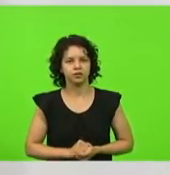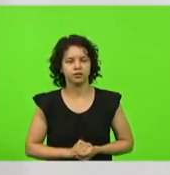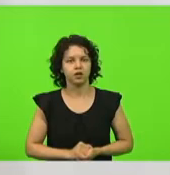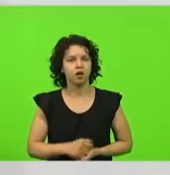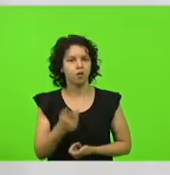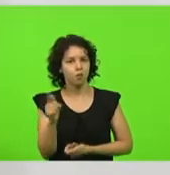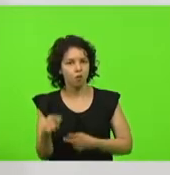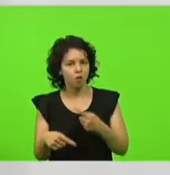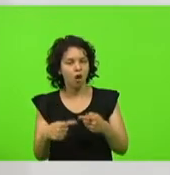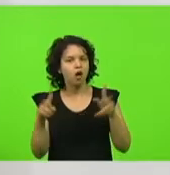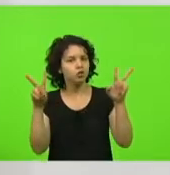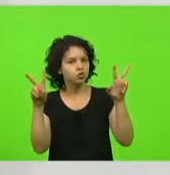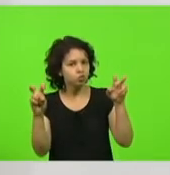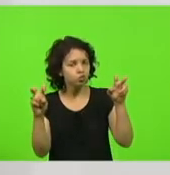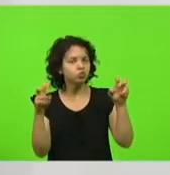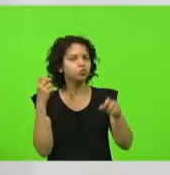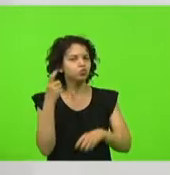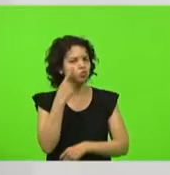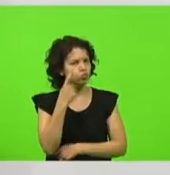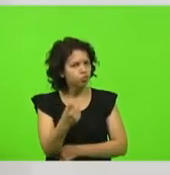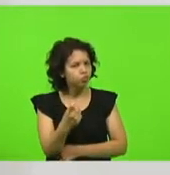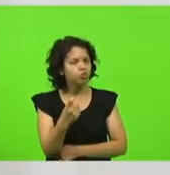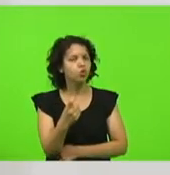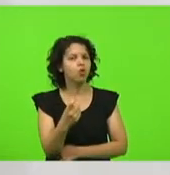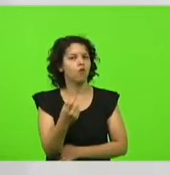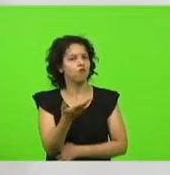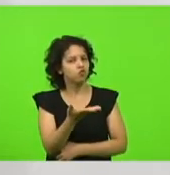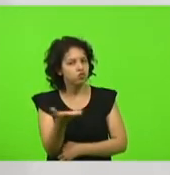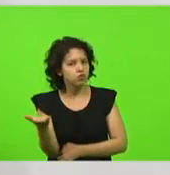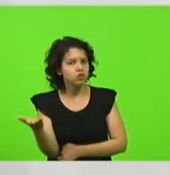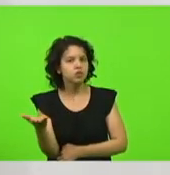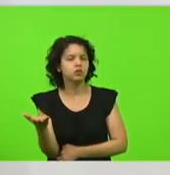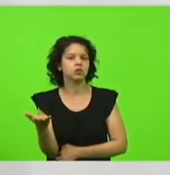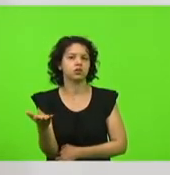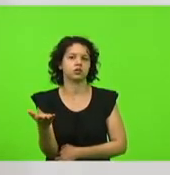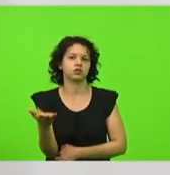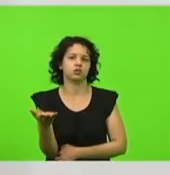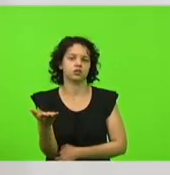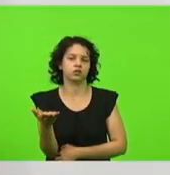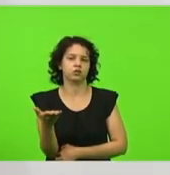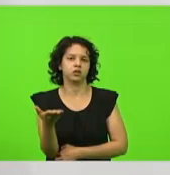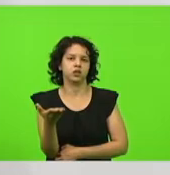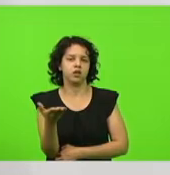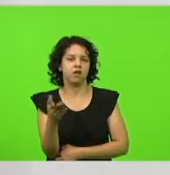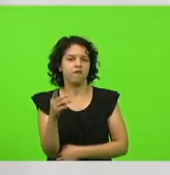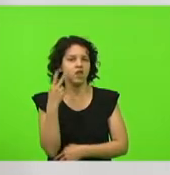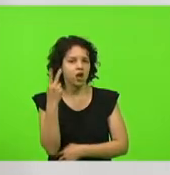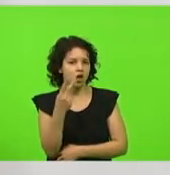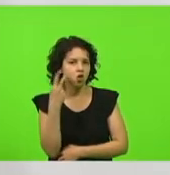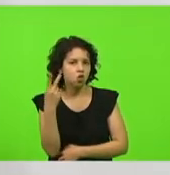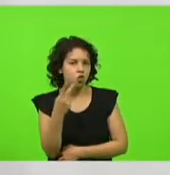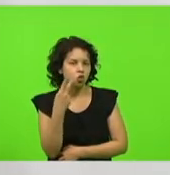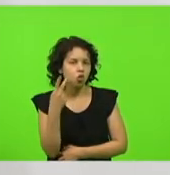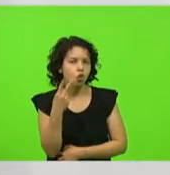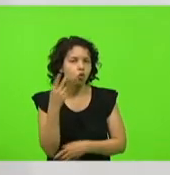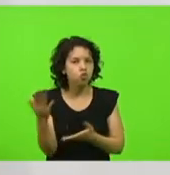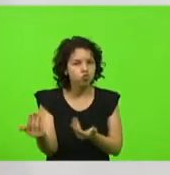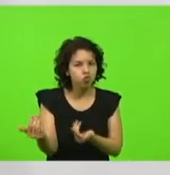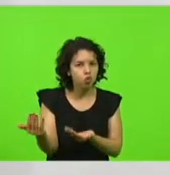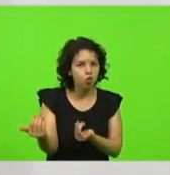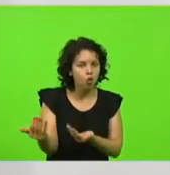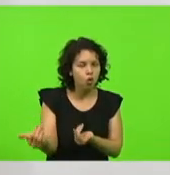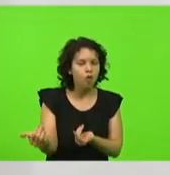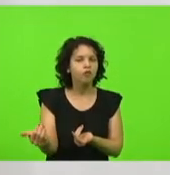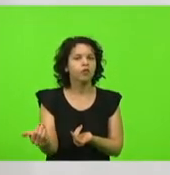bastante interessante, principalmente para quem está começando agora na carreira política, que são esses vereadores mirins, né? Importantíssimo. Preste bem atenção naquilo